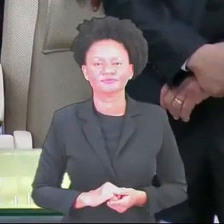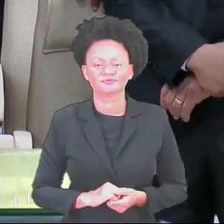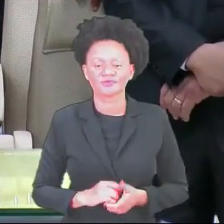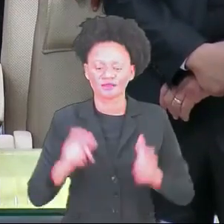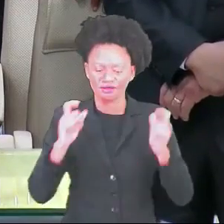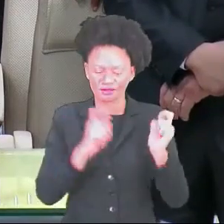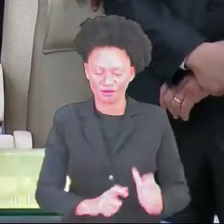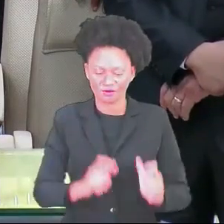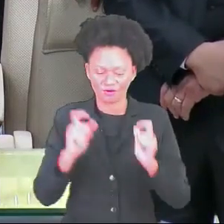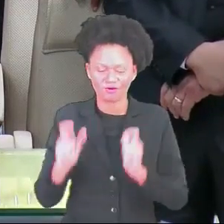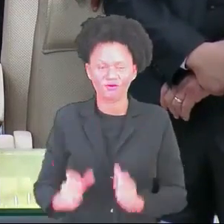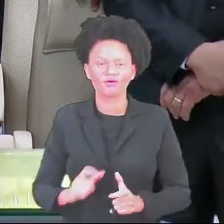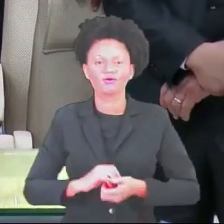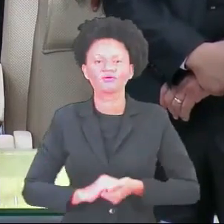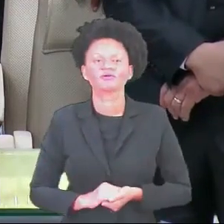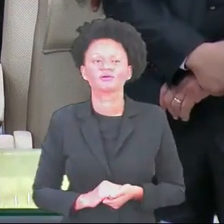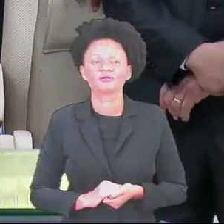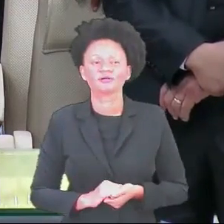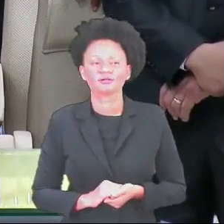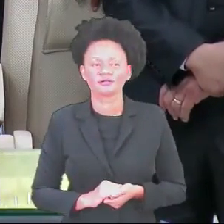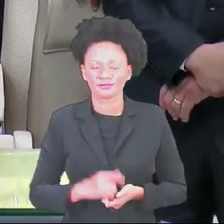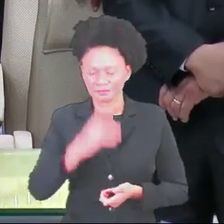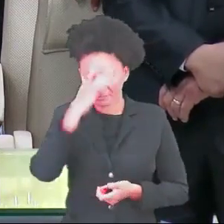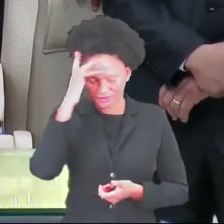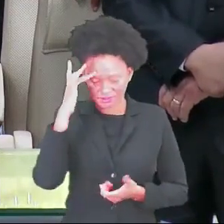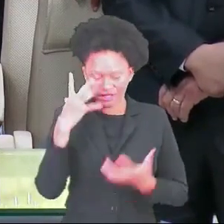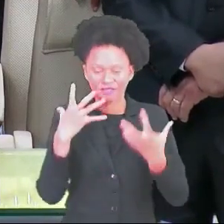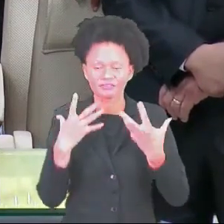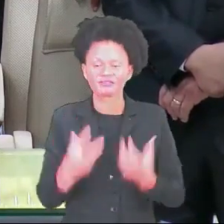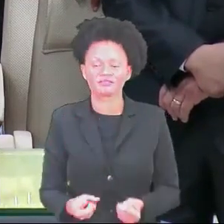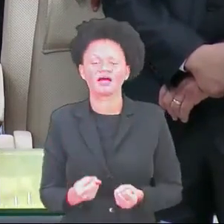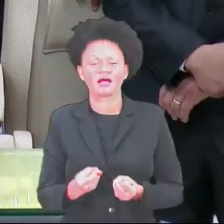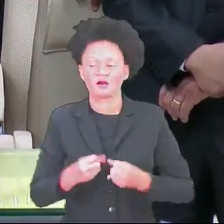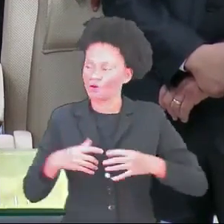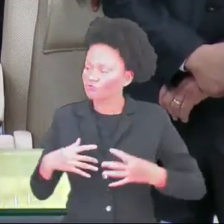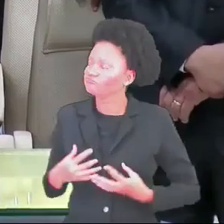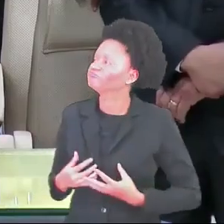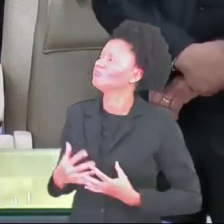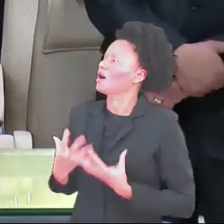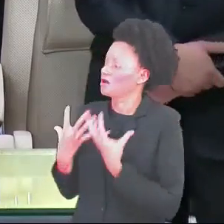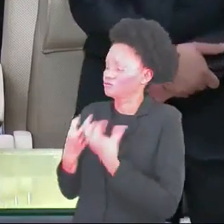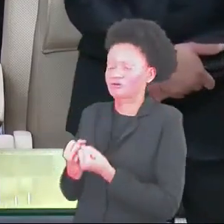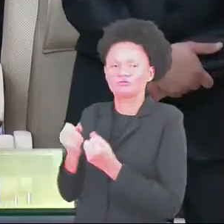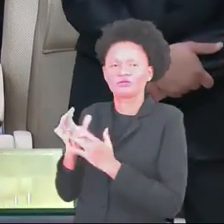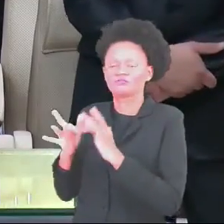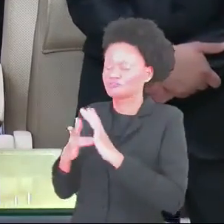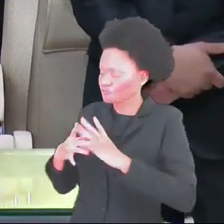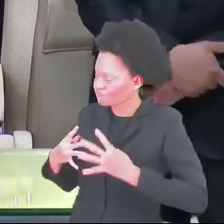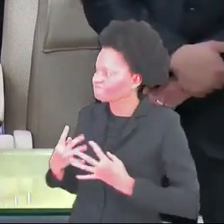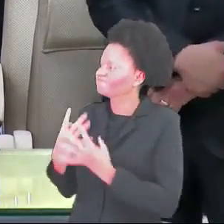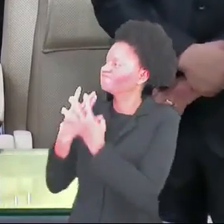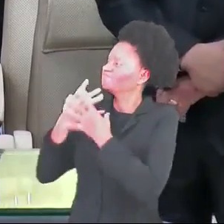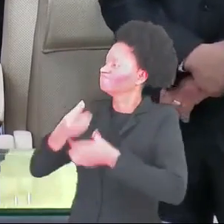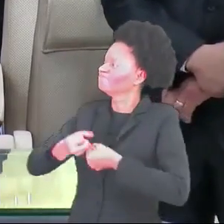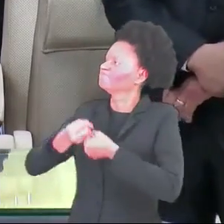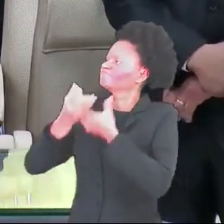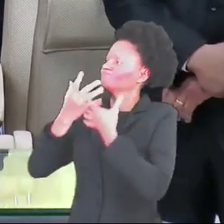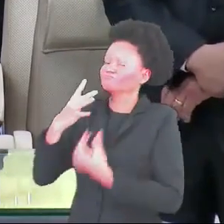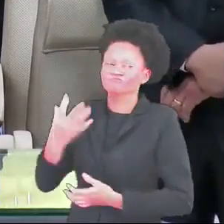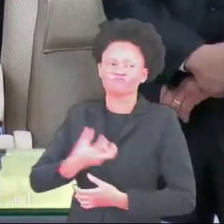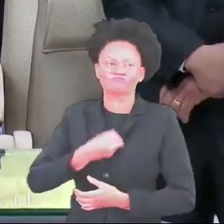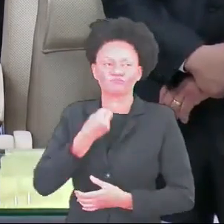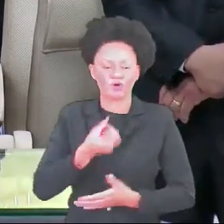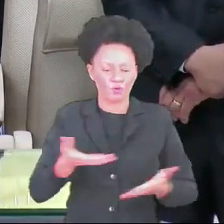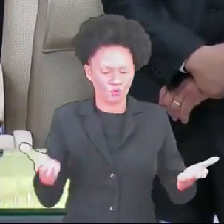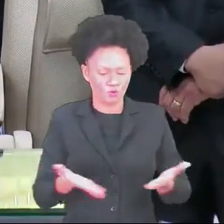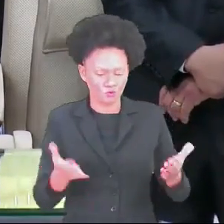Aonde está alguém que quer confessar Jesus como seu Salvador? Essa é uma